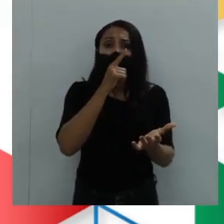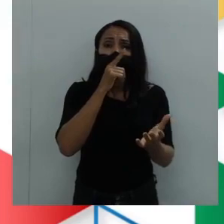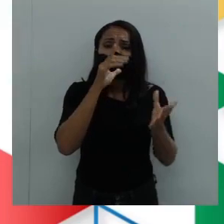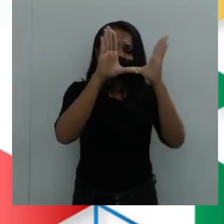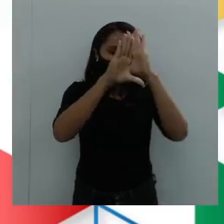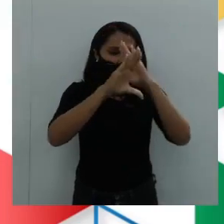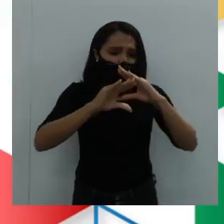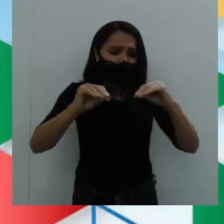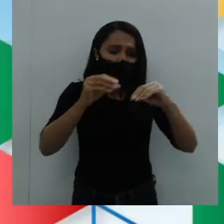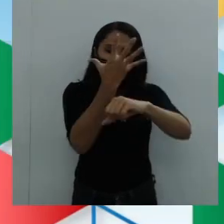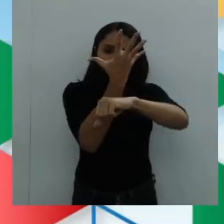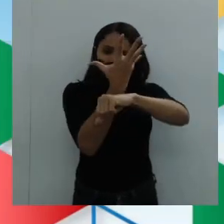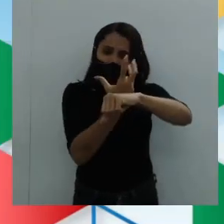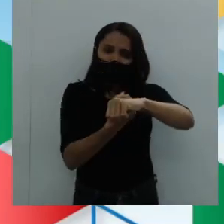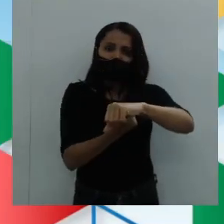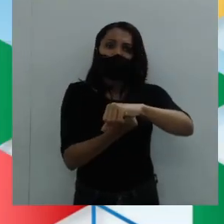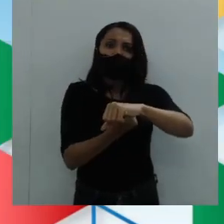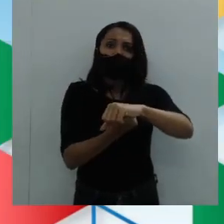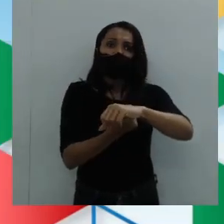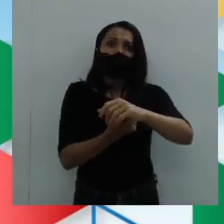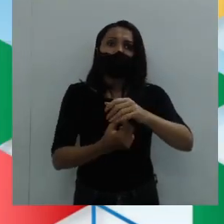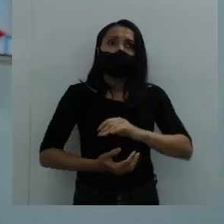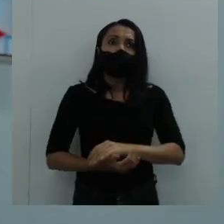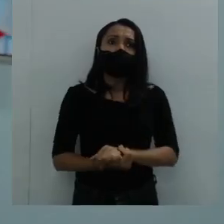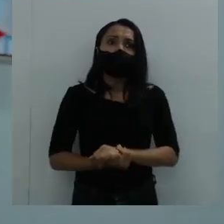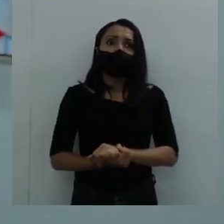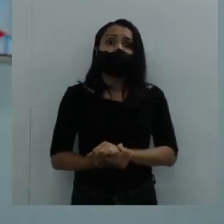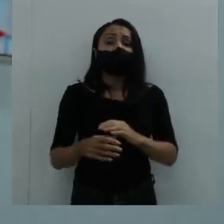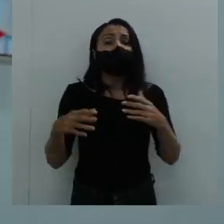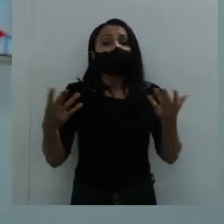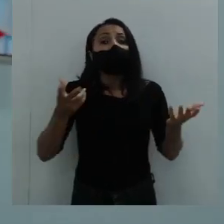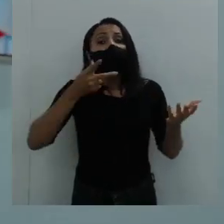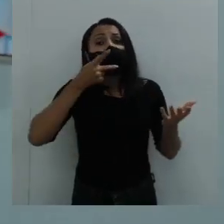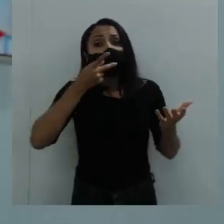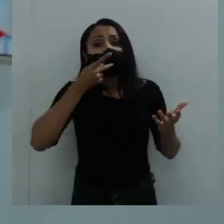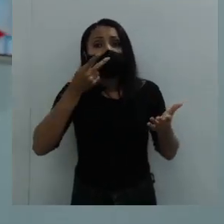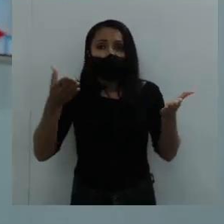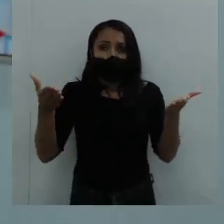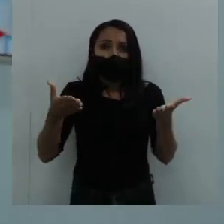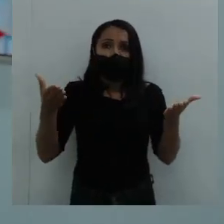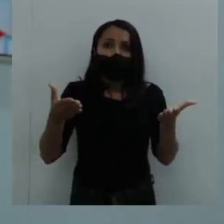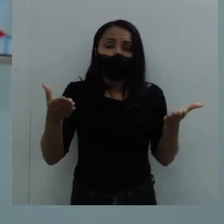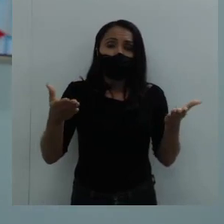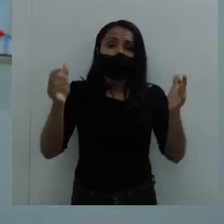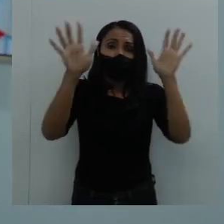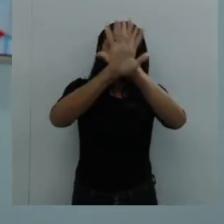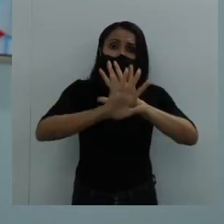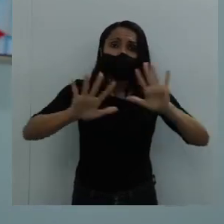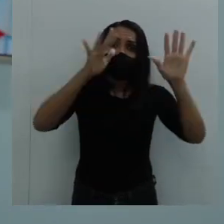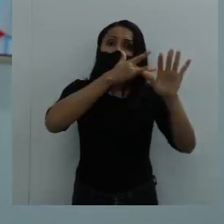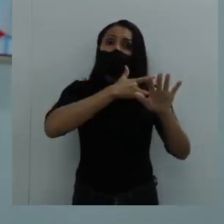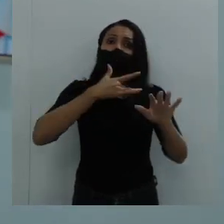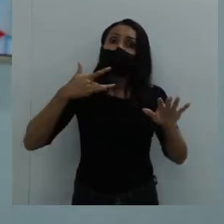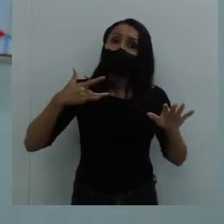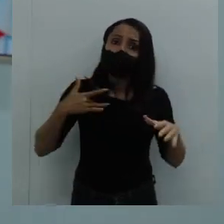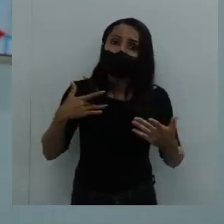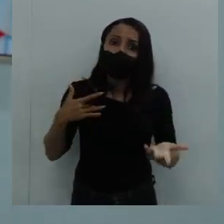vegetação ela vai ser modificada. Bom, eu falei hoje sobre o ar e a saúde,